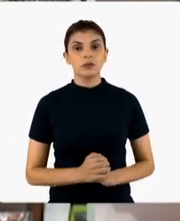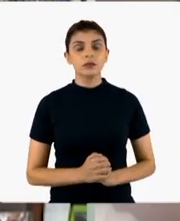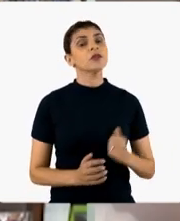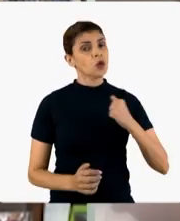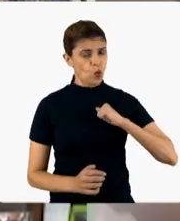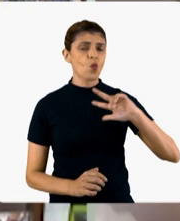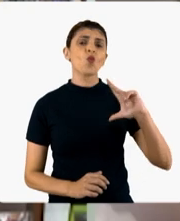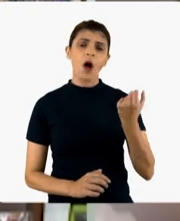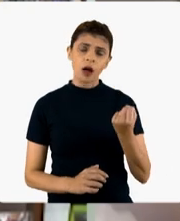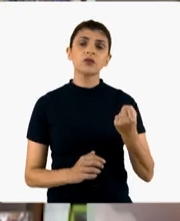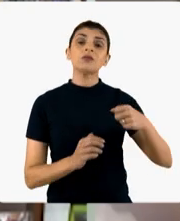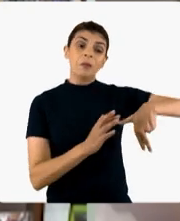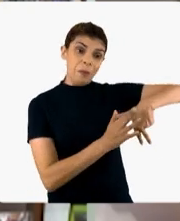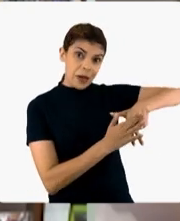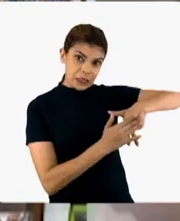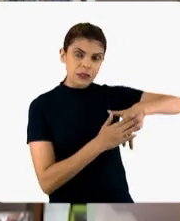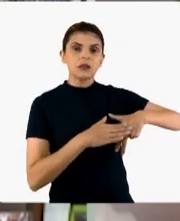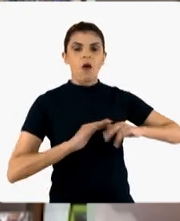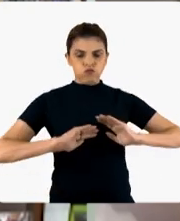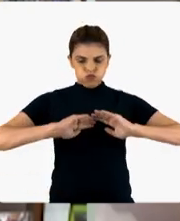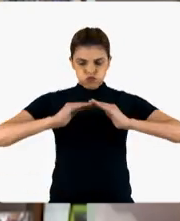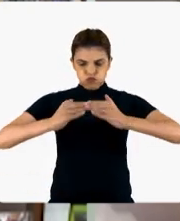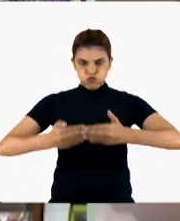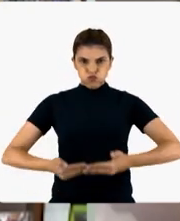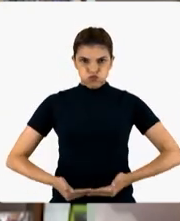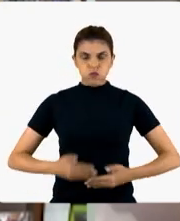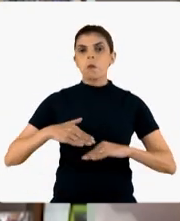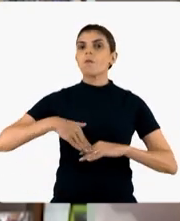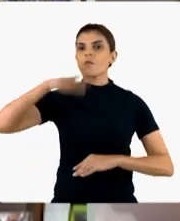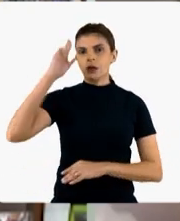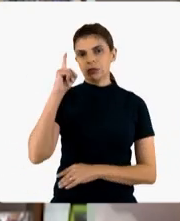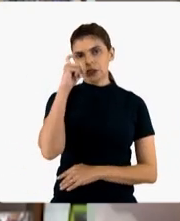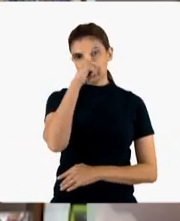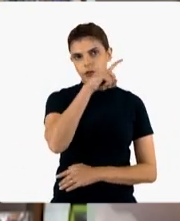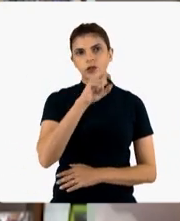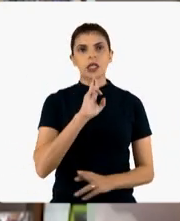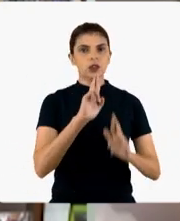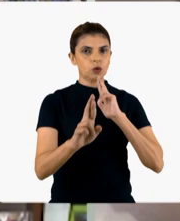Sim, e eu acho que são os pacientes mais barrigudos.